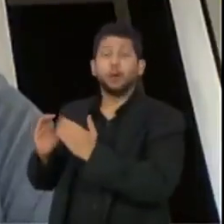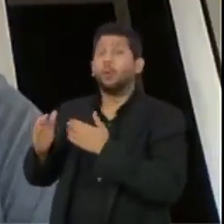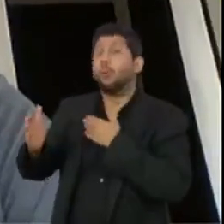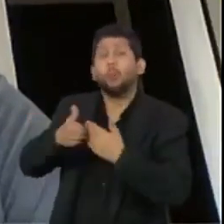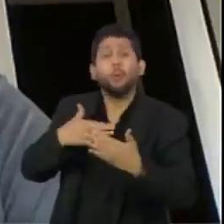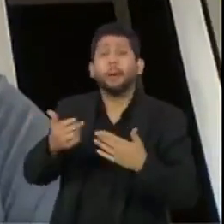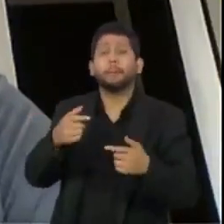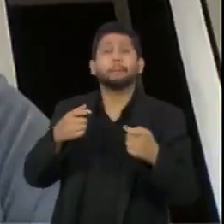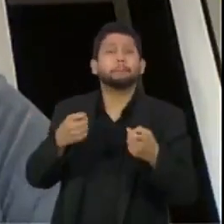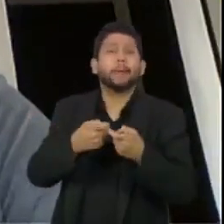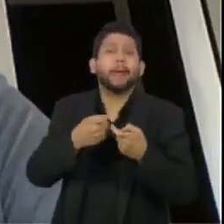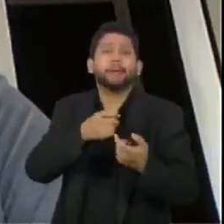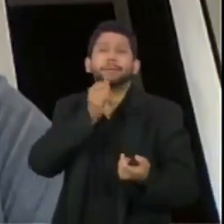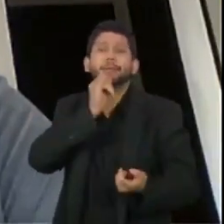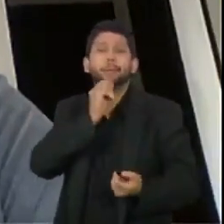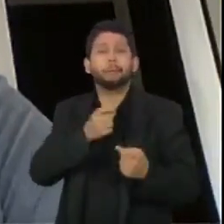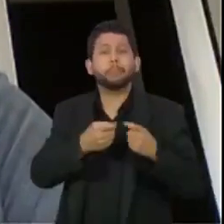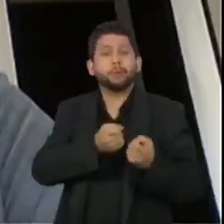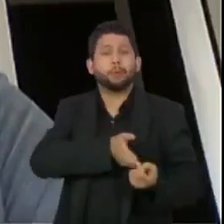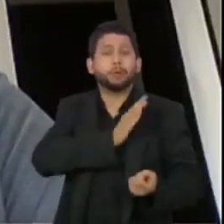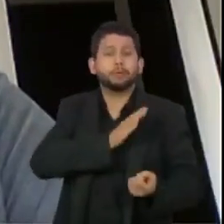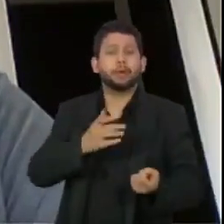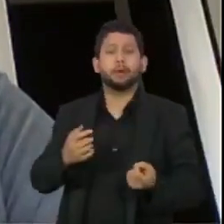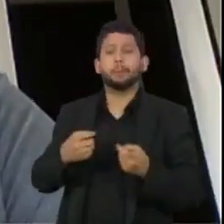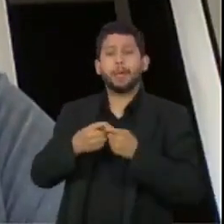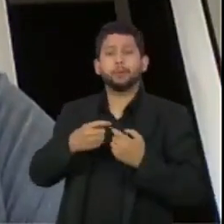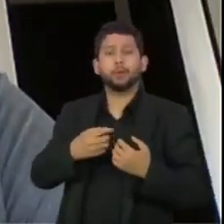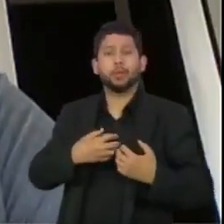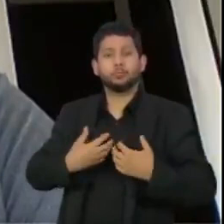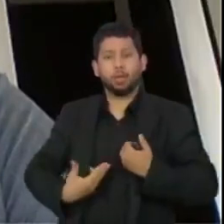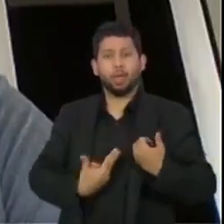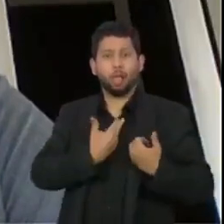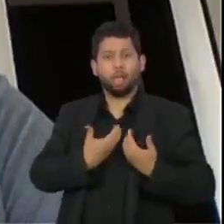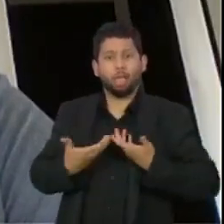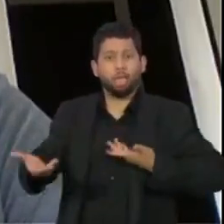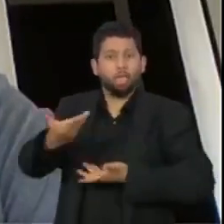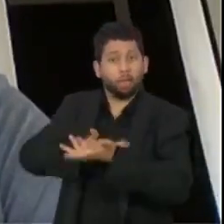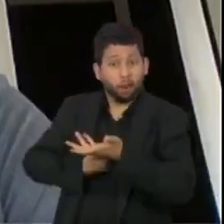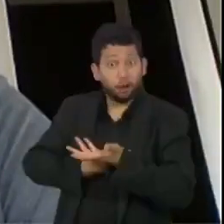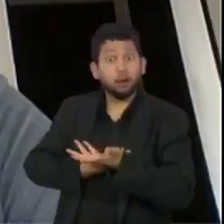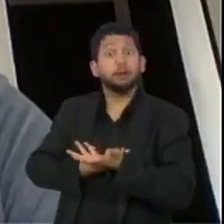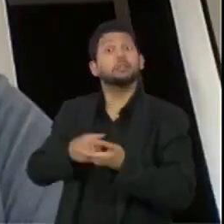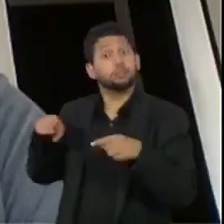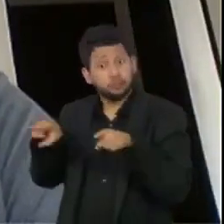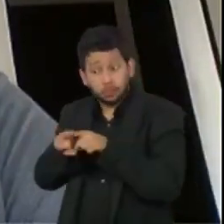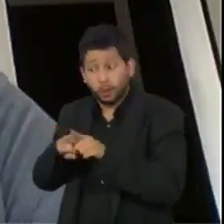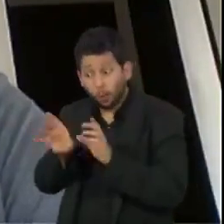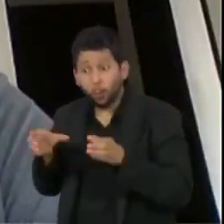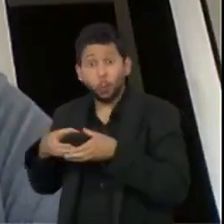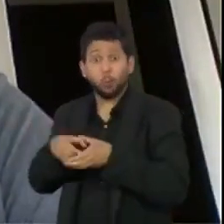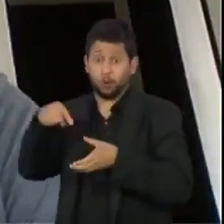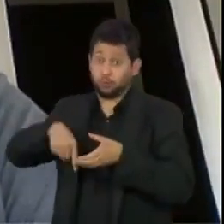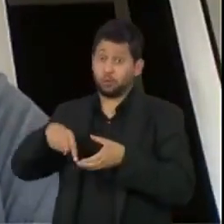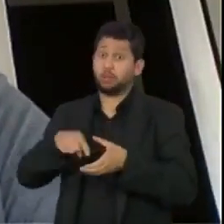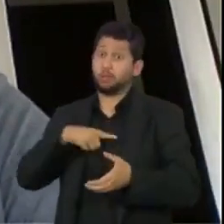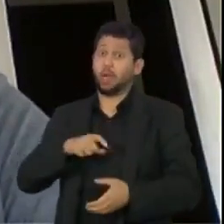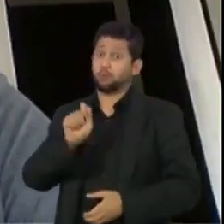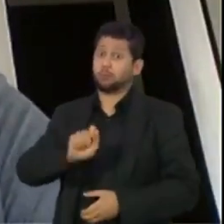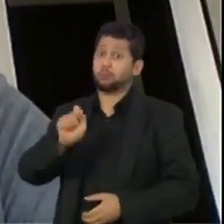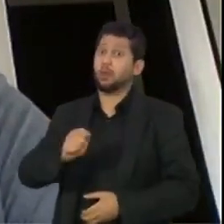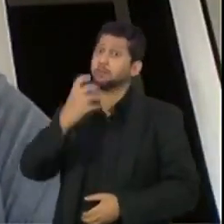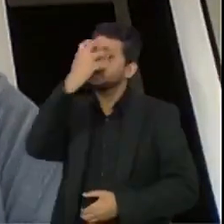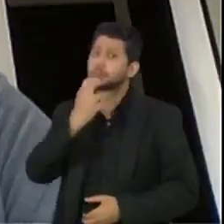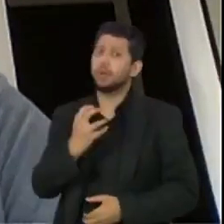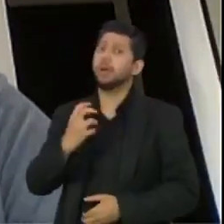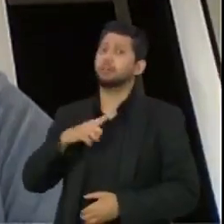especialidade, como a cardiologia, como o transplante, o cuidado paliativo é uma especialidade séria, né? Focada em protocolos